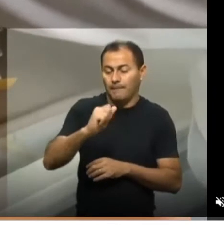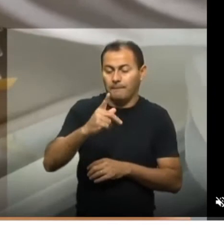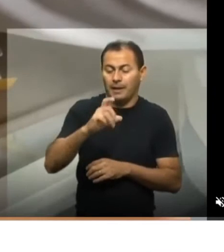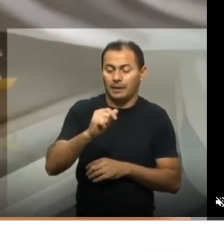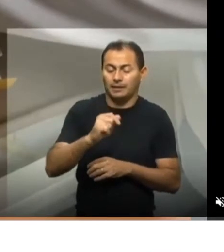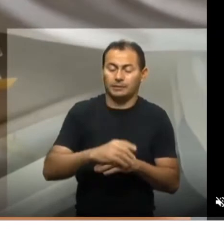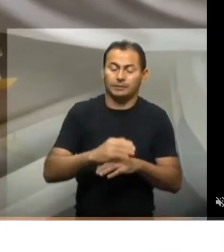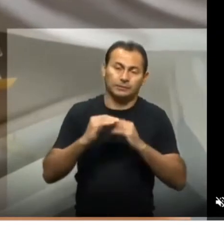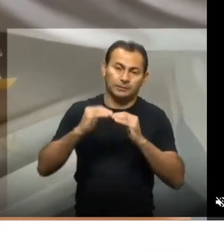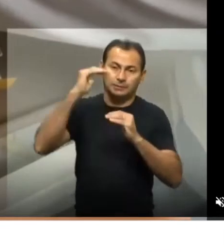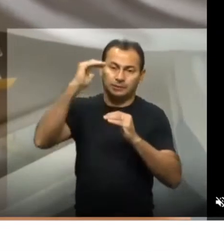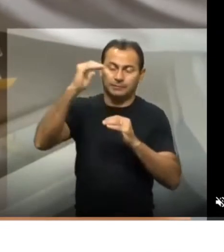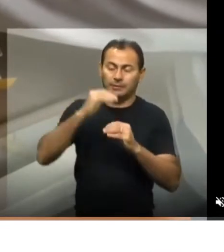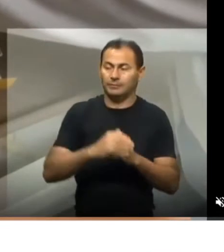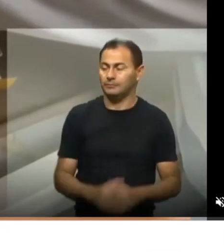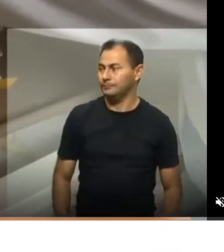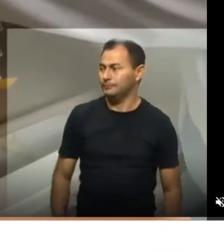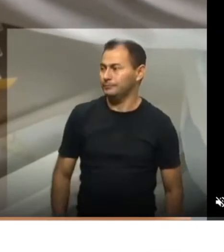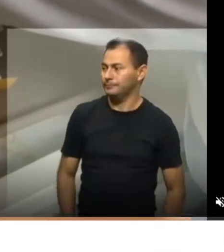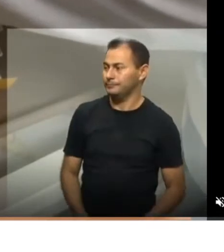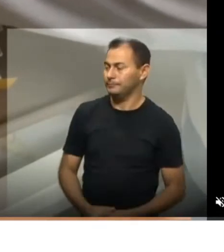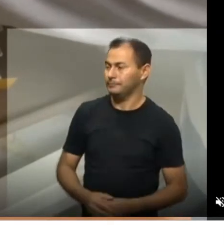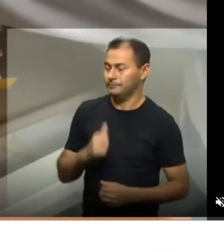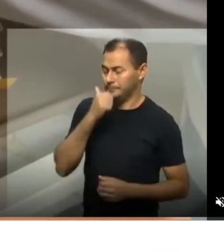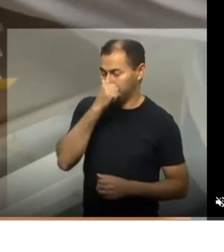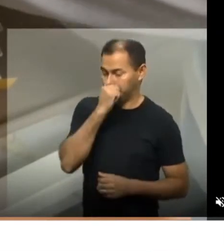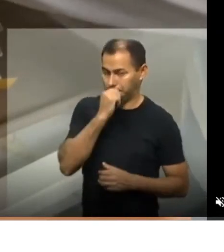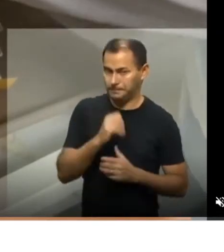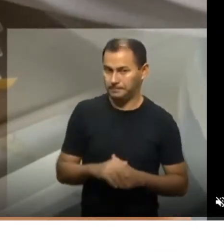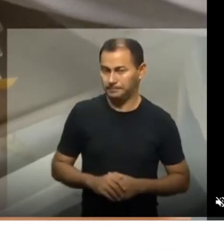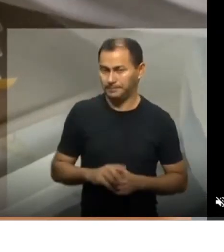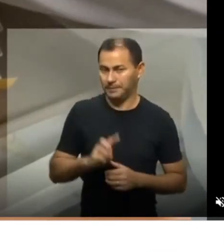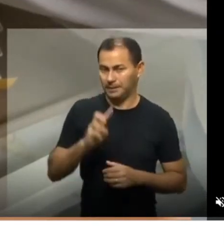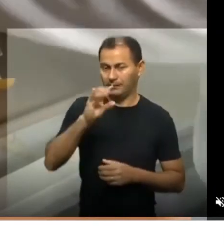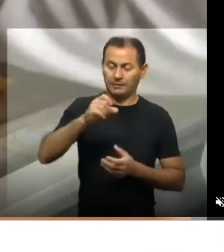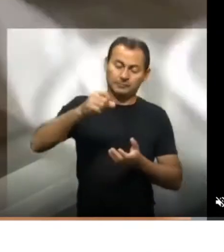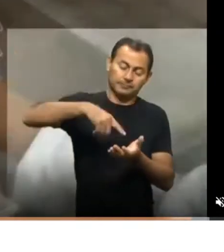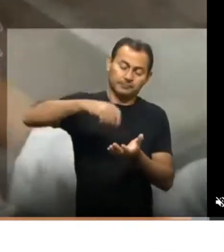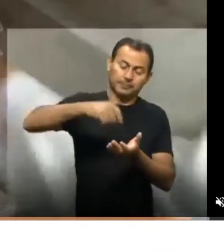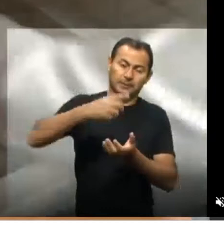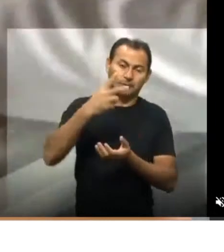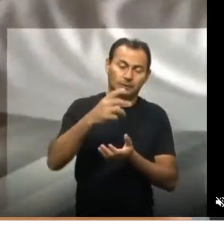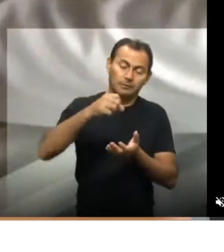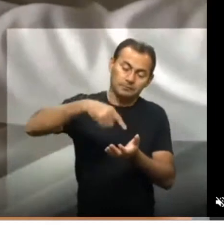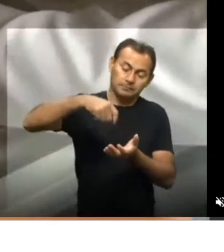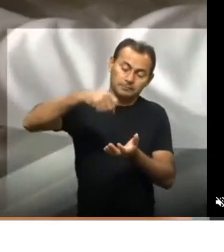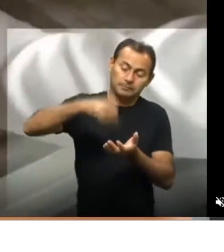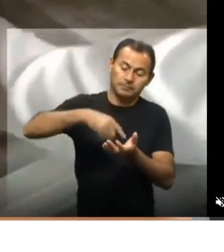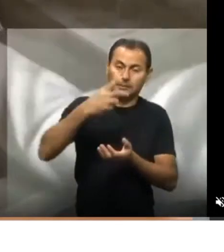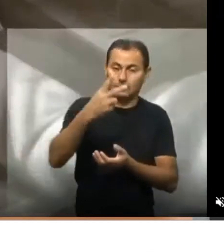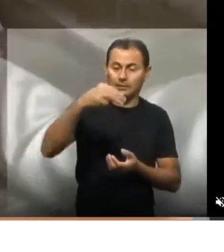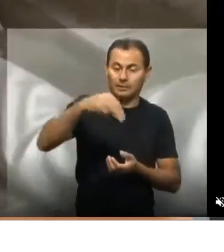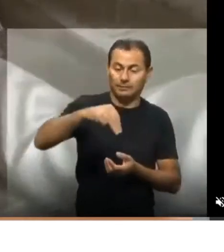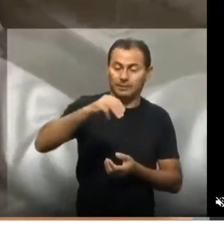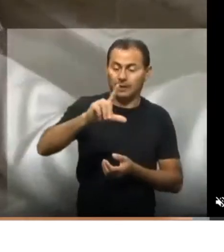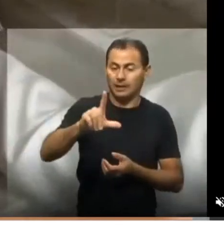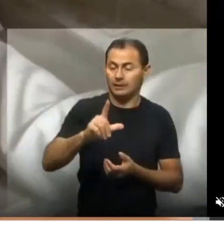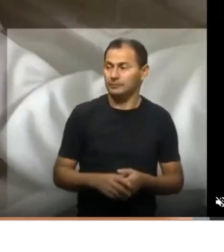gente? Porque esse clorofórmio, ele é altamente volátil. Então, à medida que você abre ele